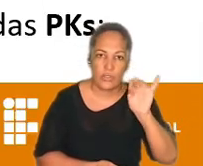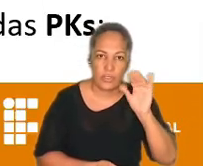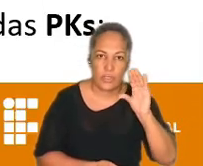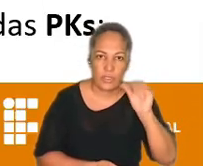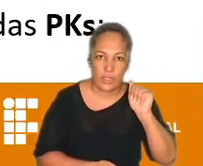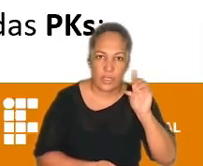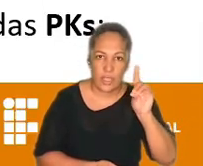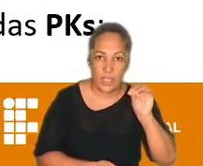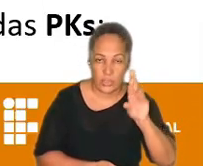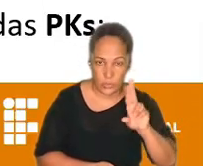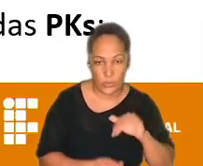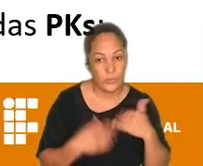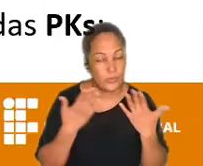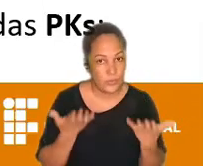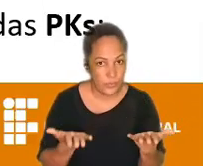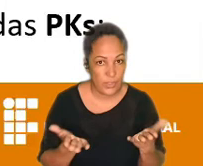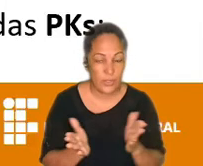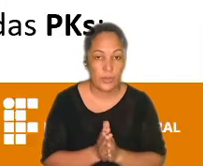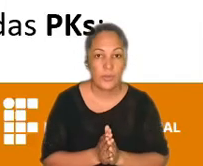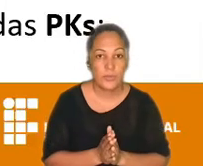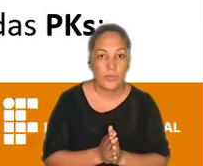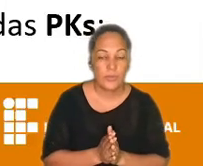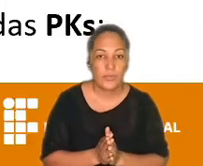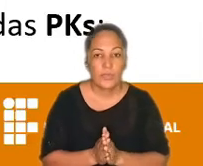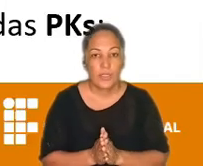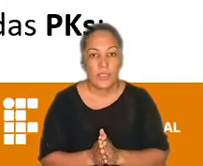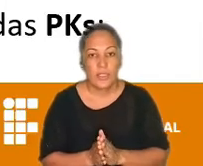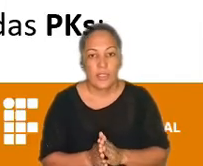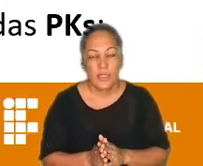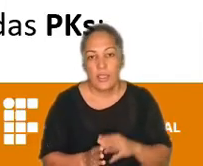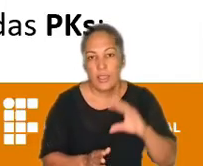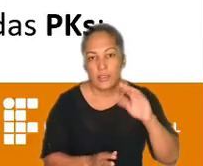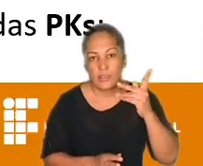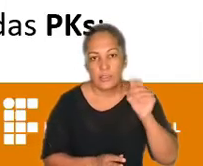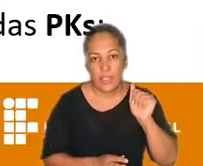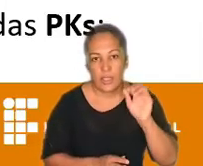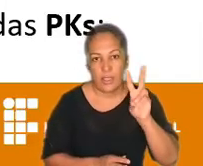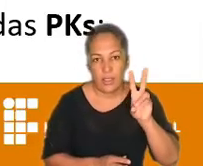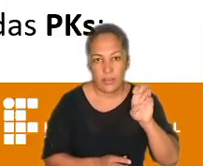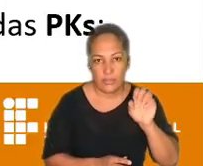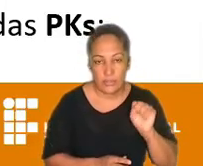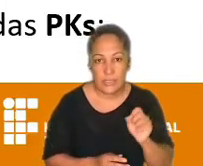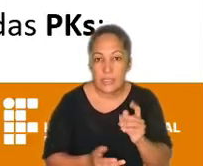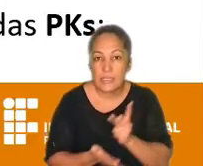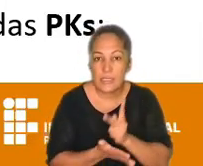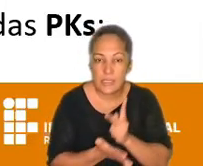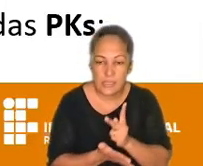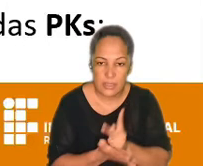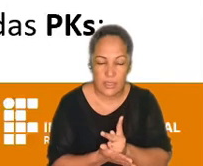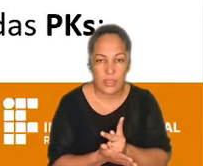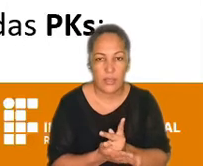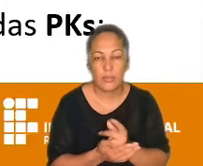por fim, as foreign key, as chaves estrangeiras, sempre são do tipo inteiro, uma vez que